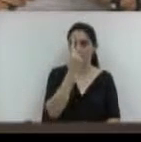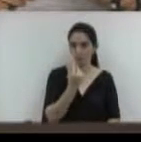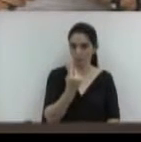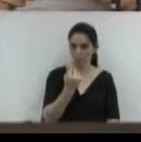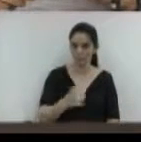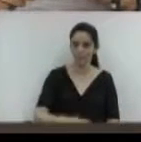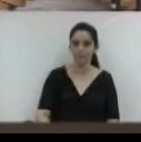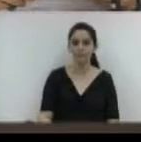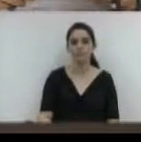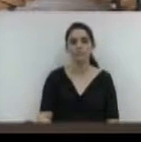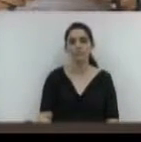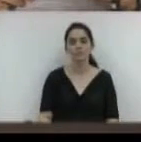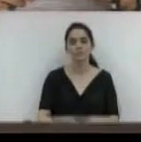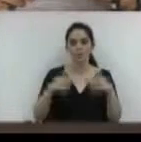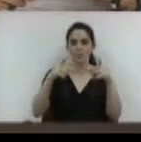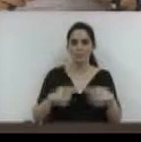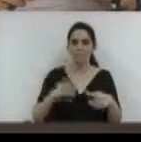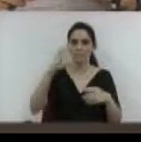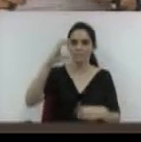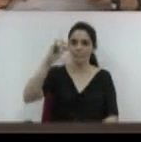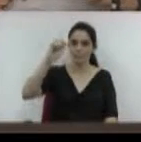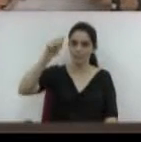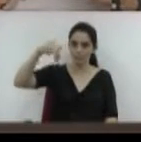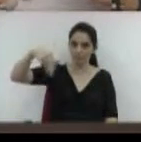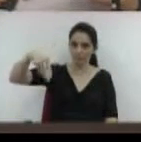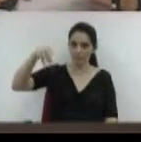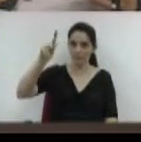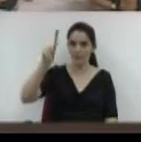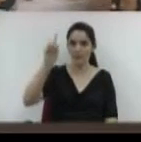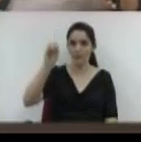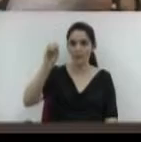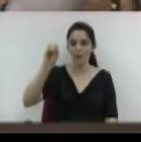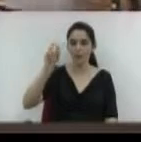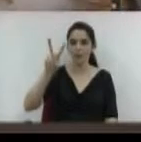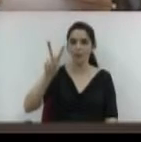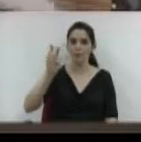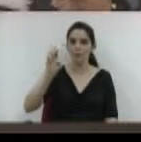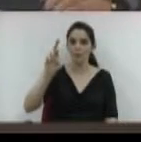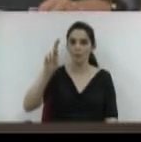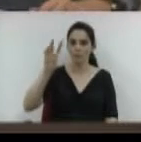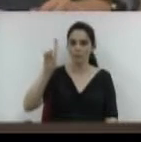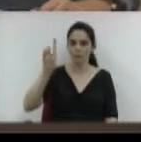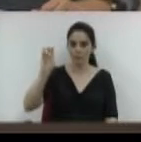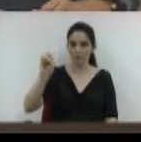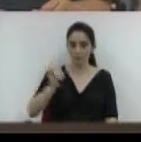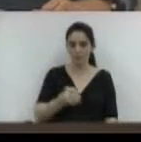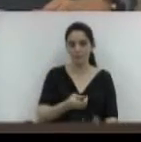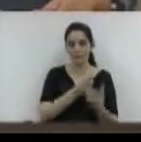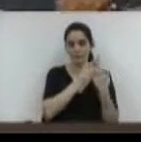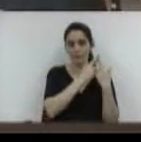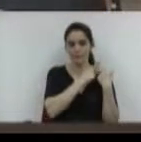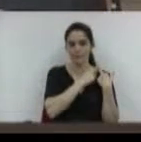no Jardim Campo Verde, no município de Limeira. Autor: vereador Jorge de Freitas.